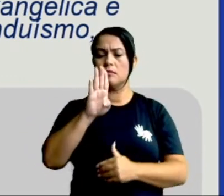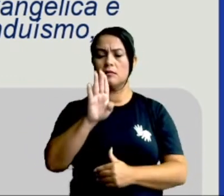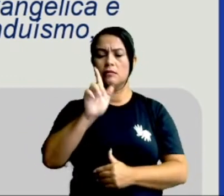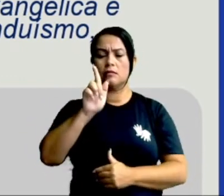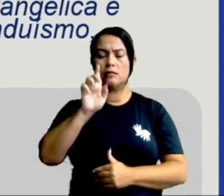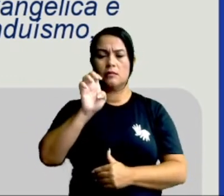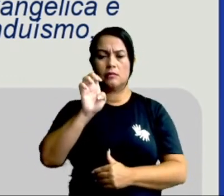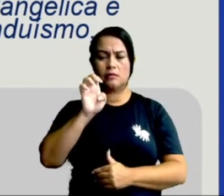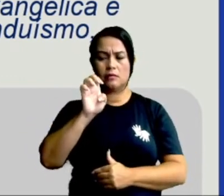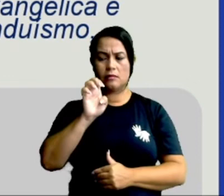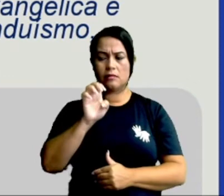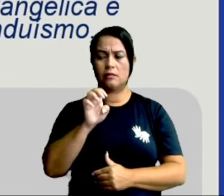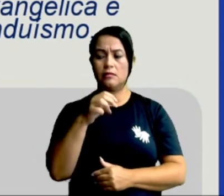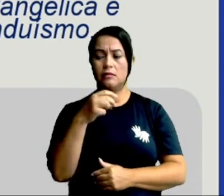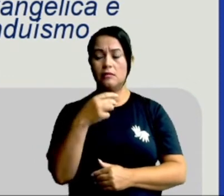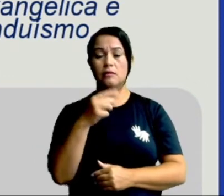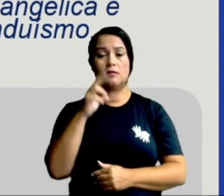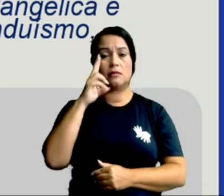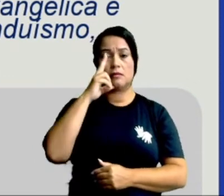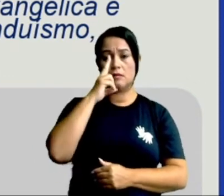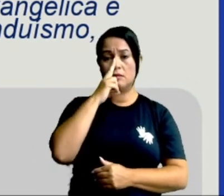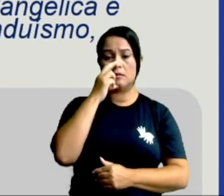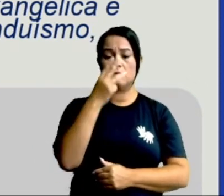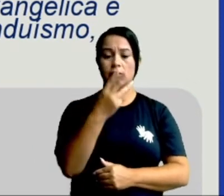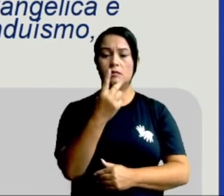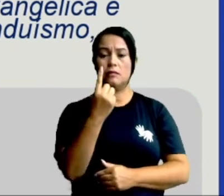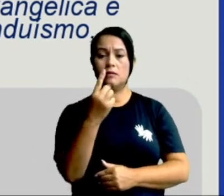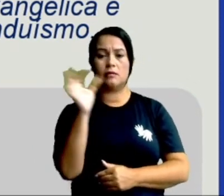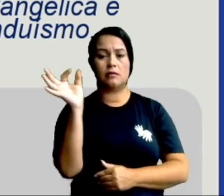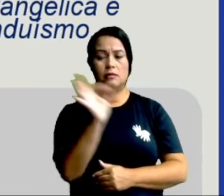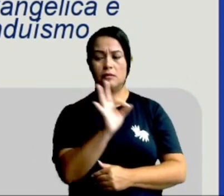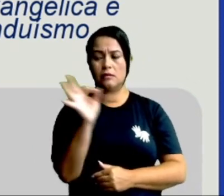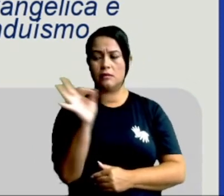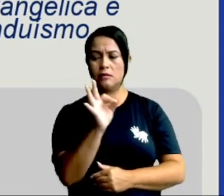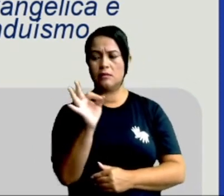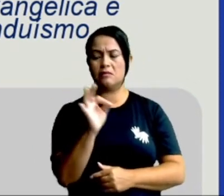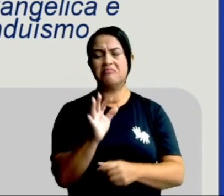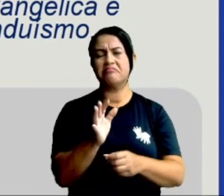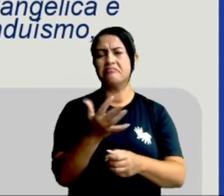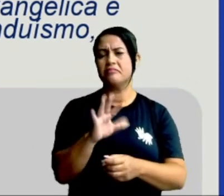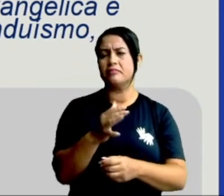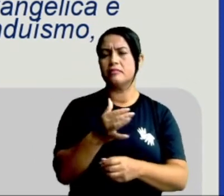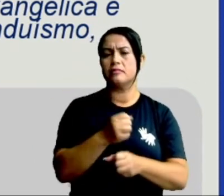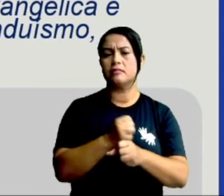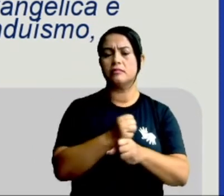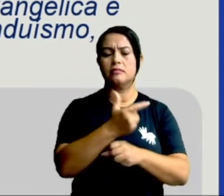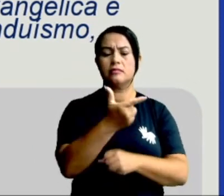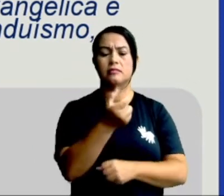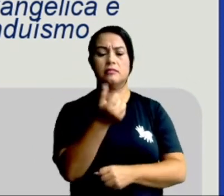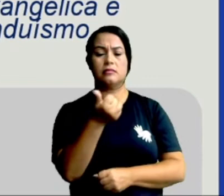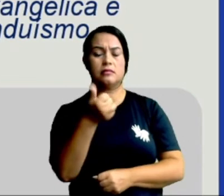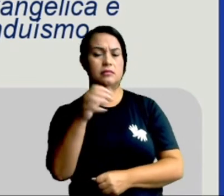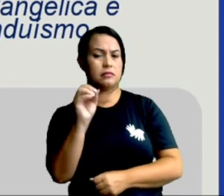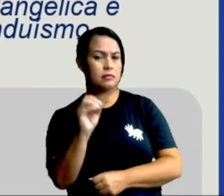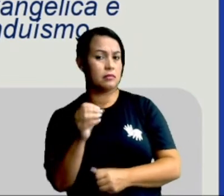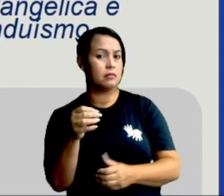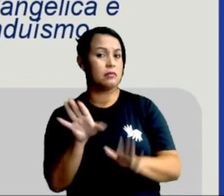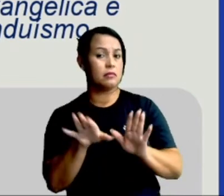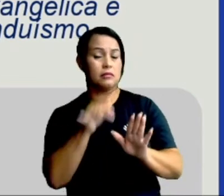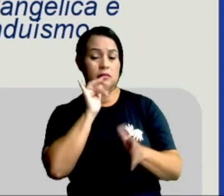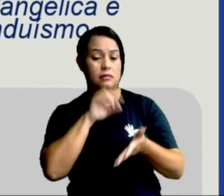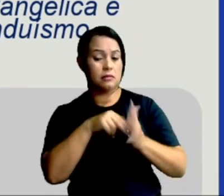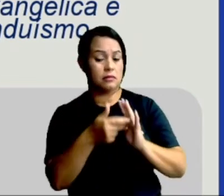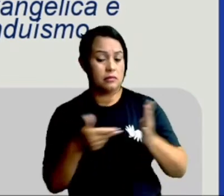a evangélica em 31%. Isso aqui foi de 2010, tá? Não significa que hoje